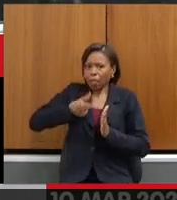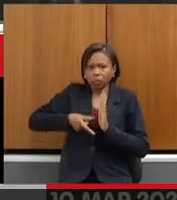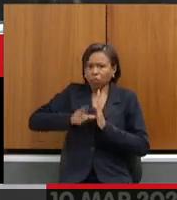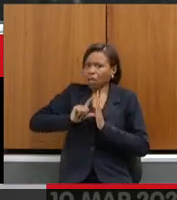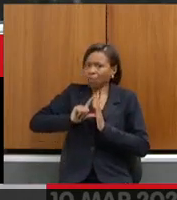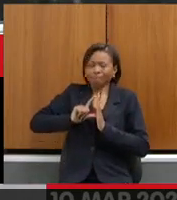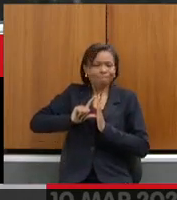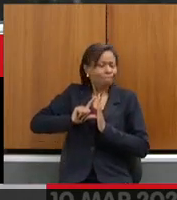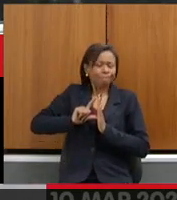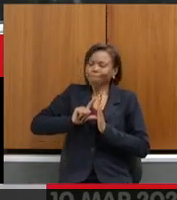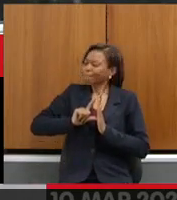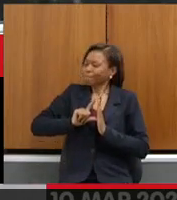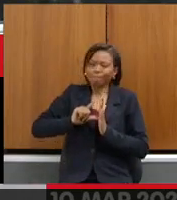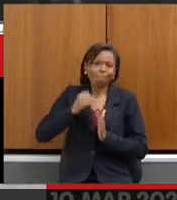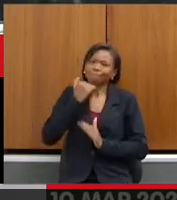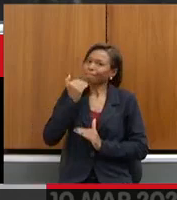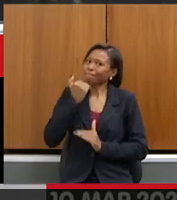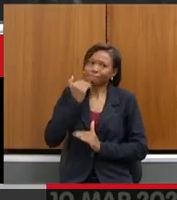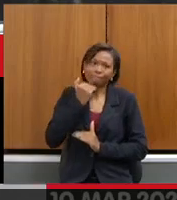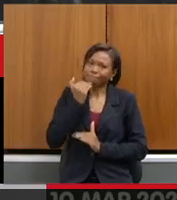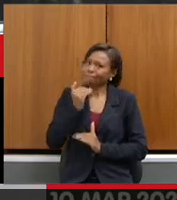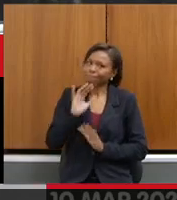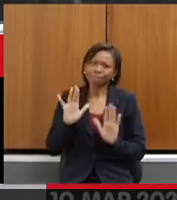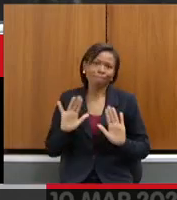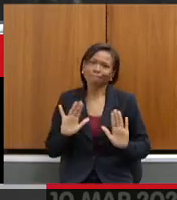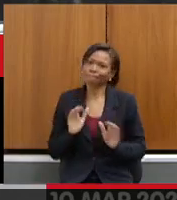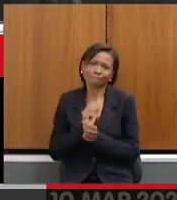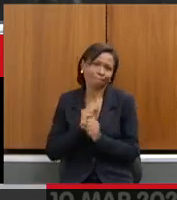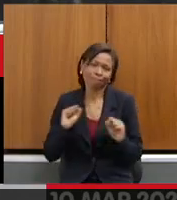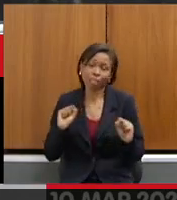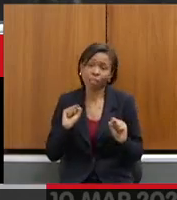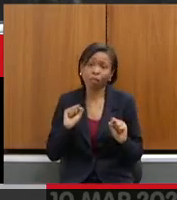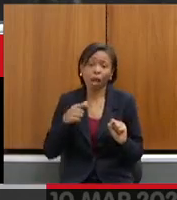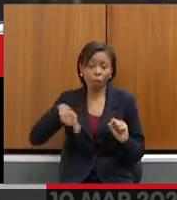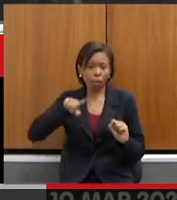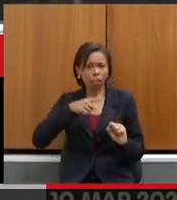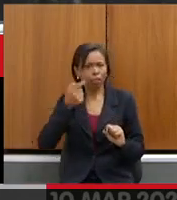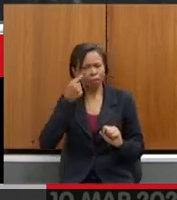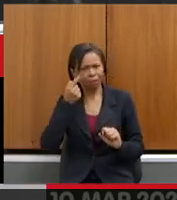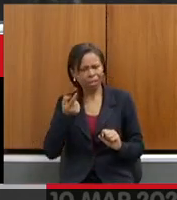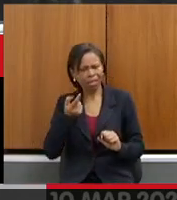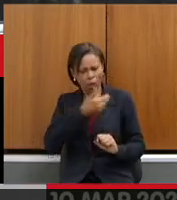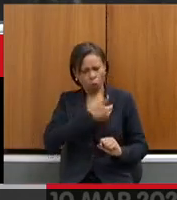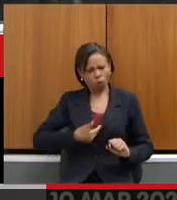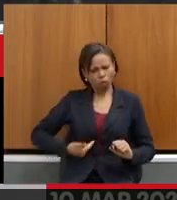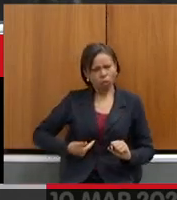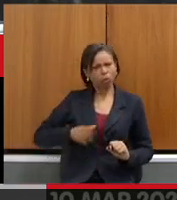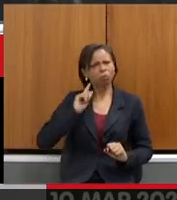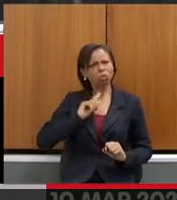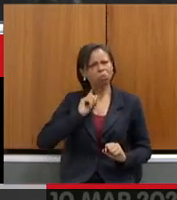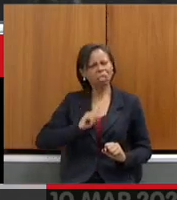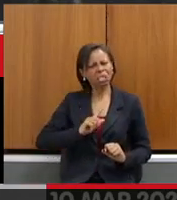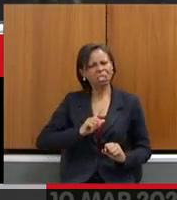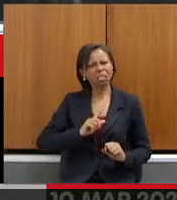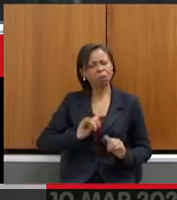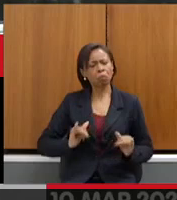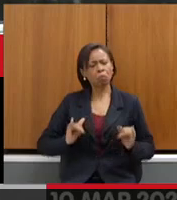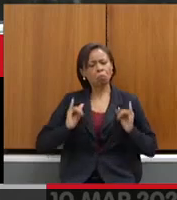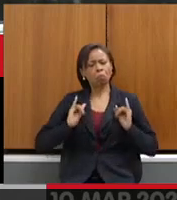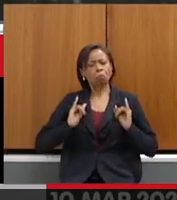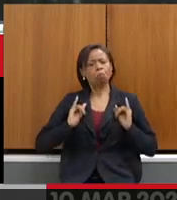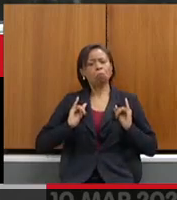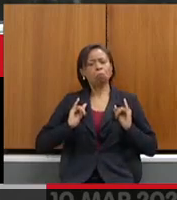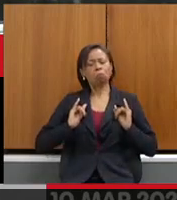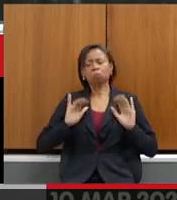ressaltar que que não funciona mas quando a ação do governador de alinhamento tão forte né de omissão com relação às ações nos